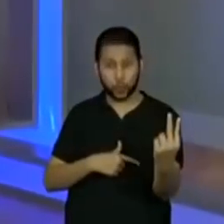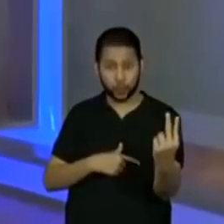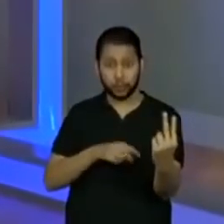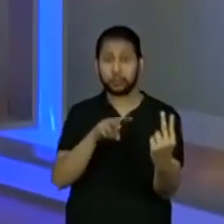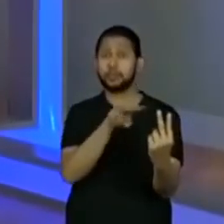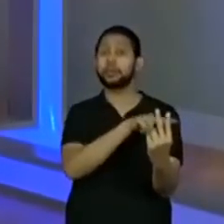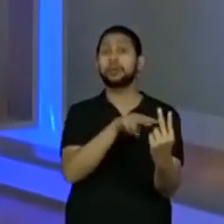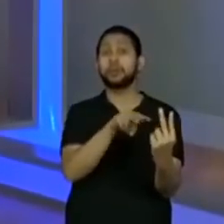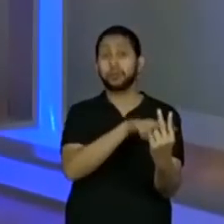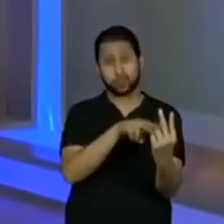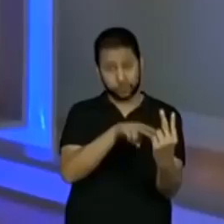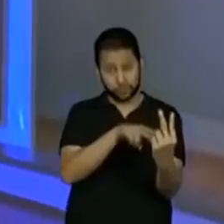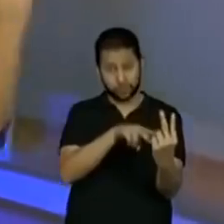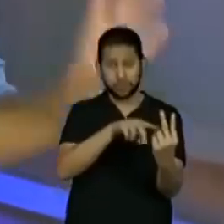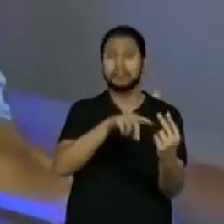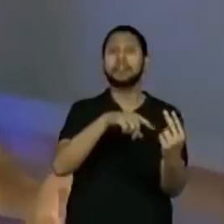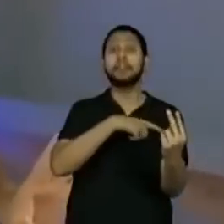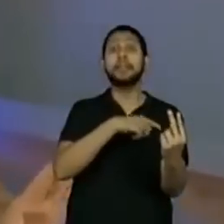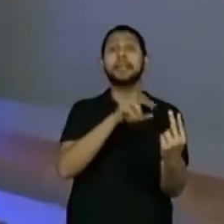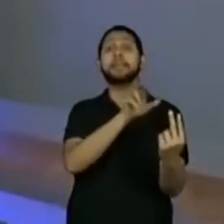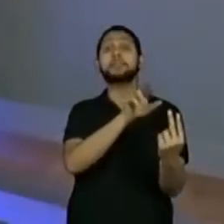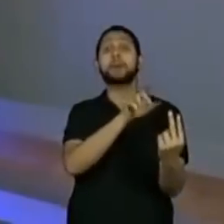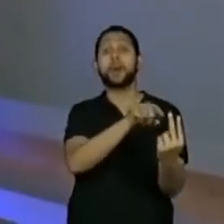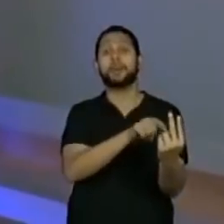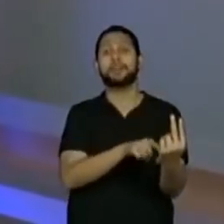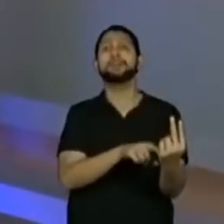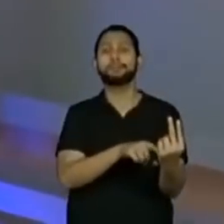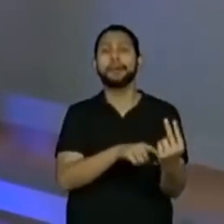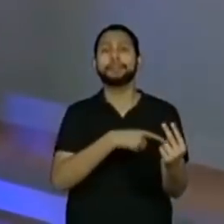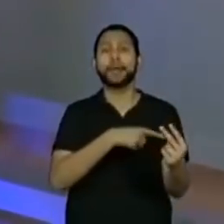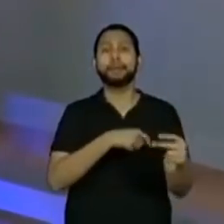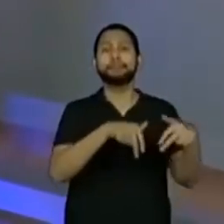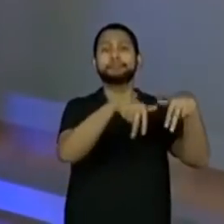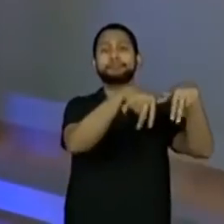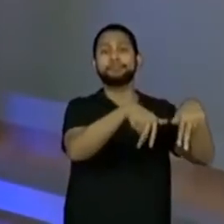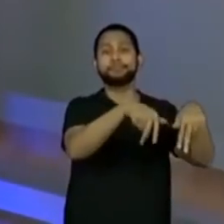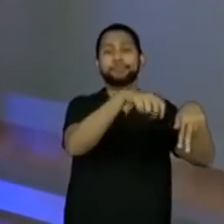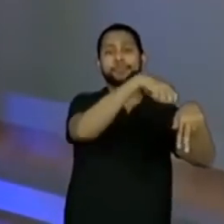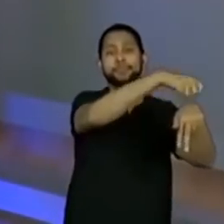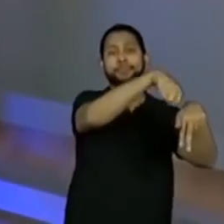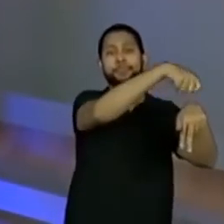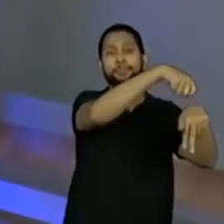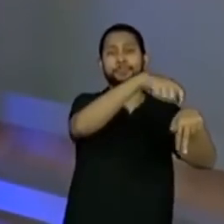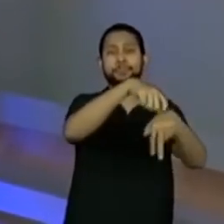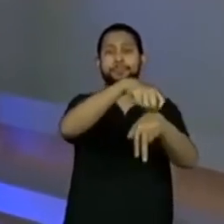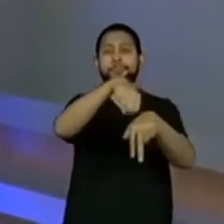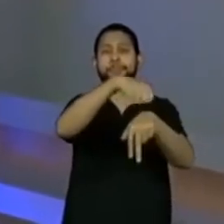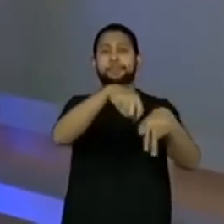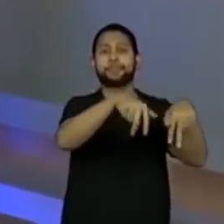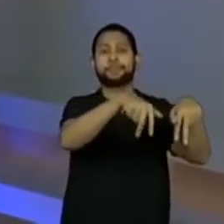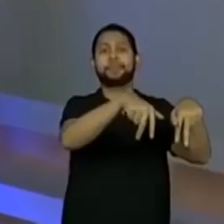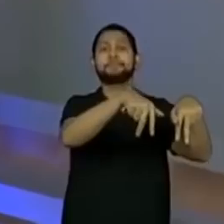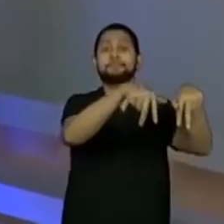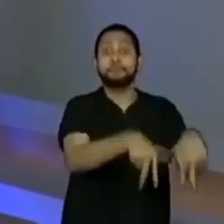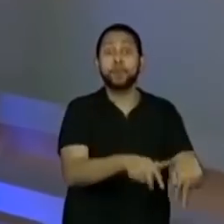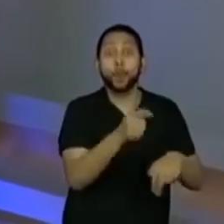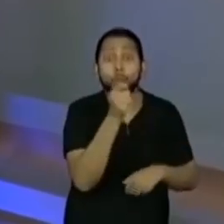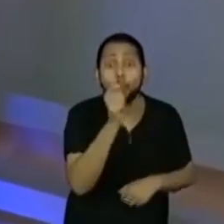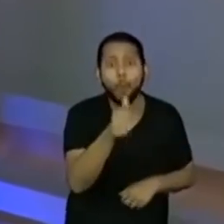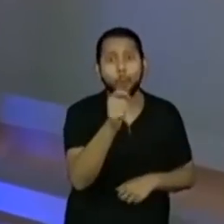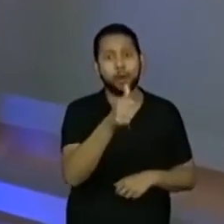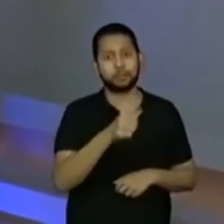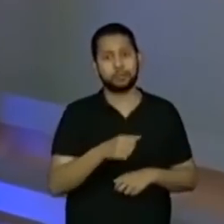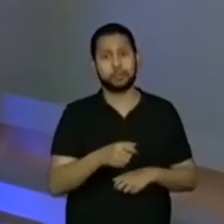forca porque haviam cometido todo tipo de crime. O que ele fez? Ele comprou os 2 irmãos, pagou a fiança para que eles não